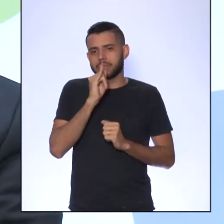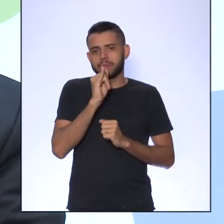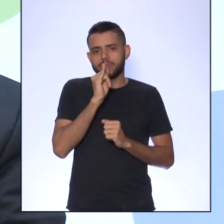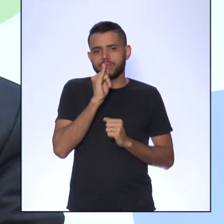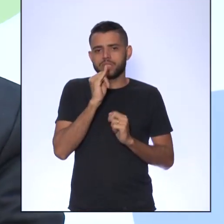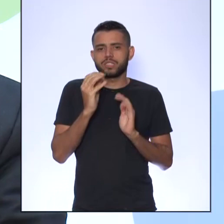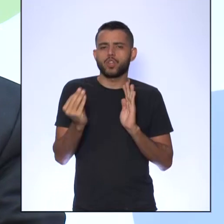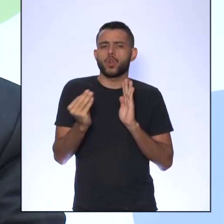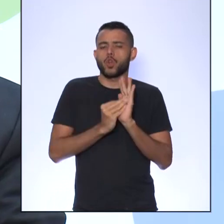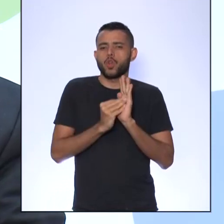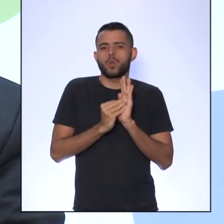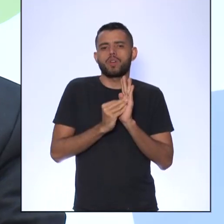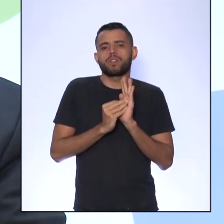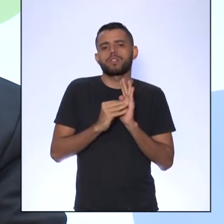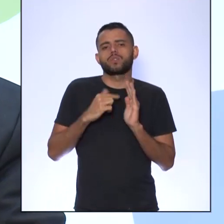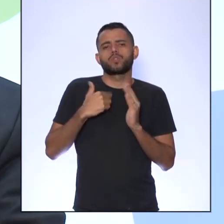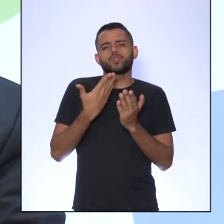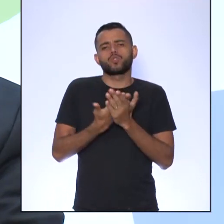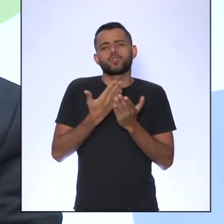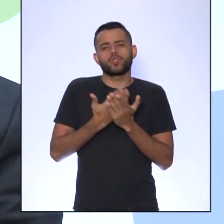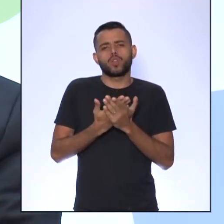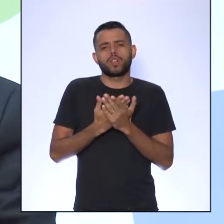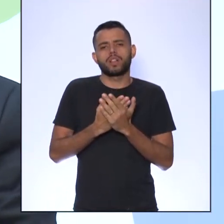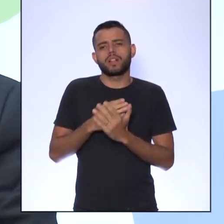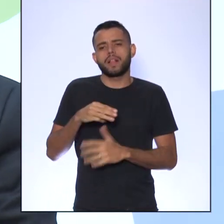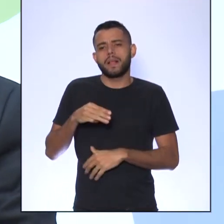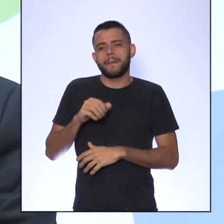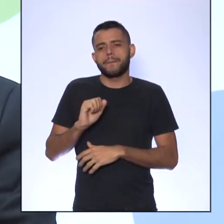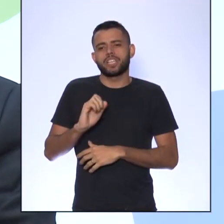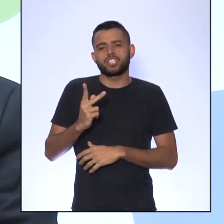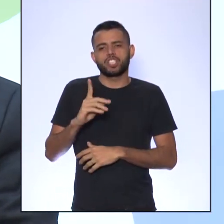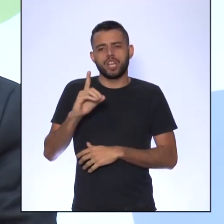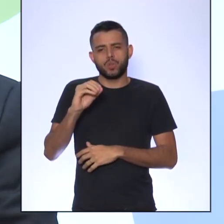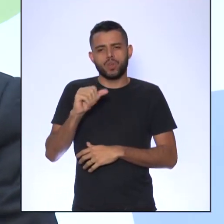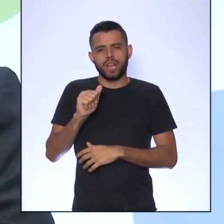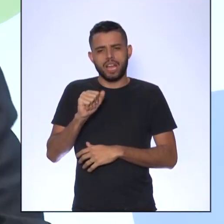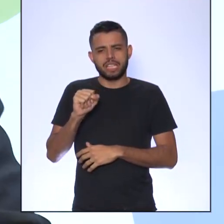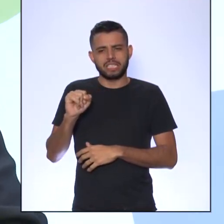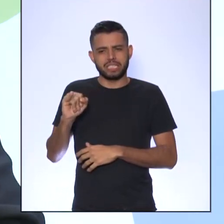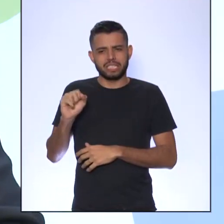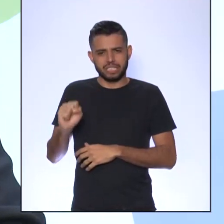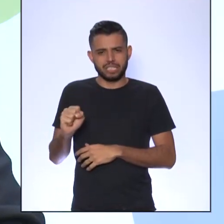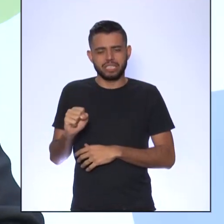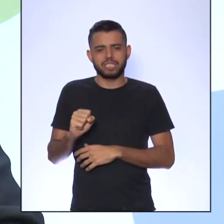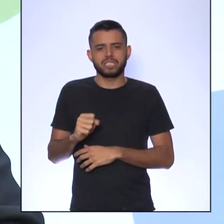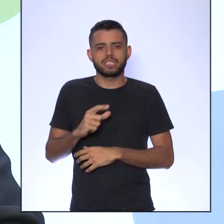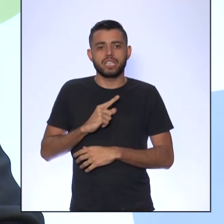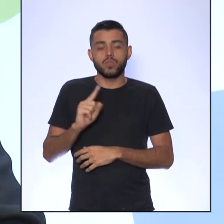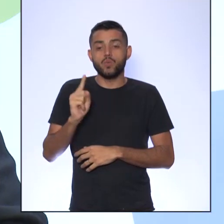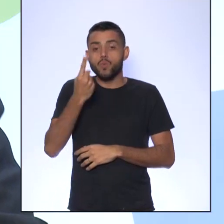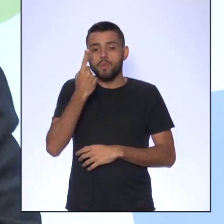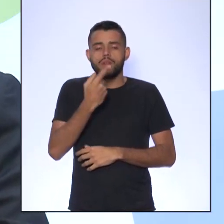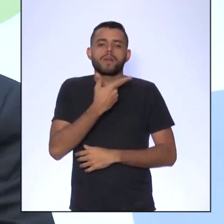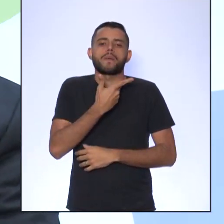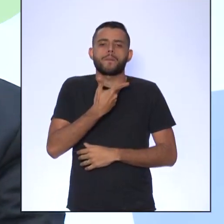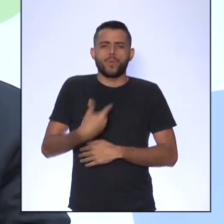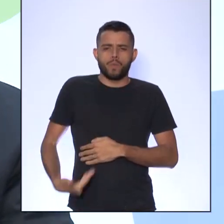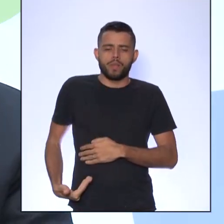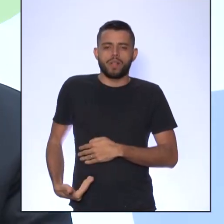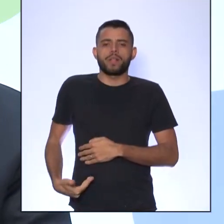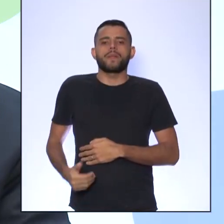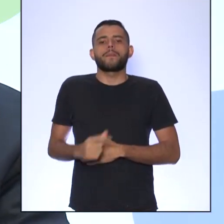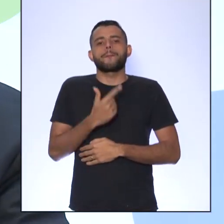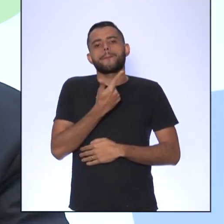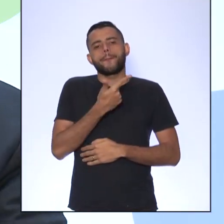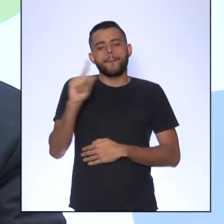e botou uma escola, eu estudo na escola Machado de Assis no meu município, e tem uma Machado de Assis que é pública, e tem uma Machado